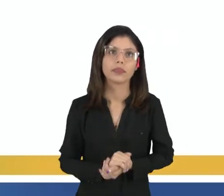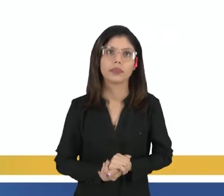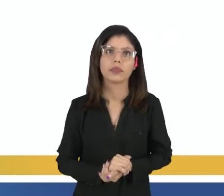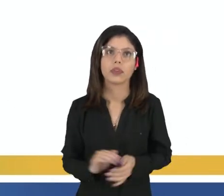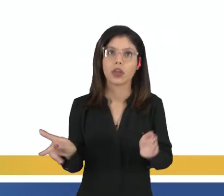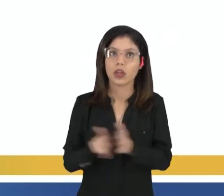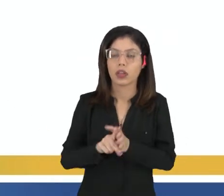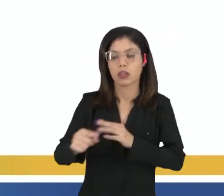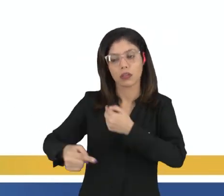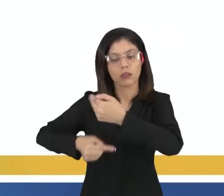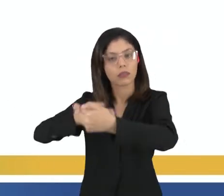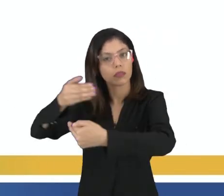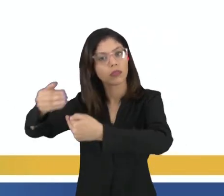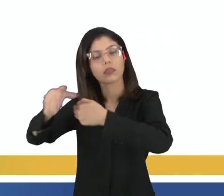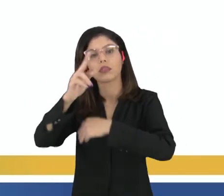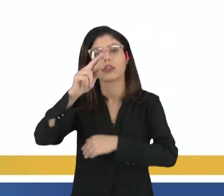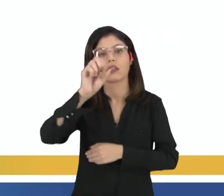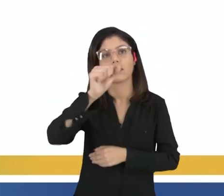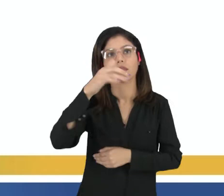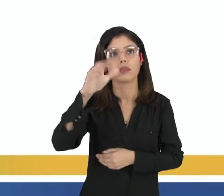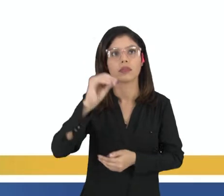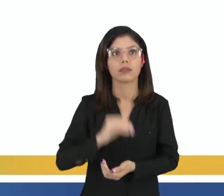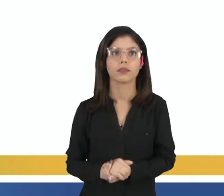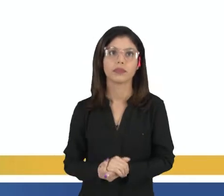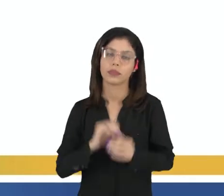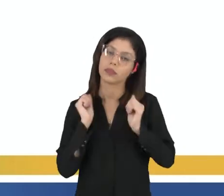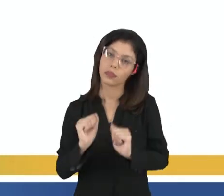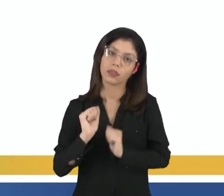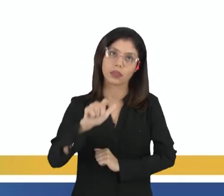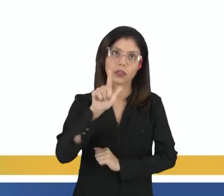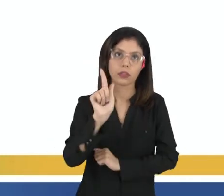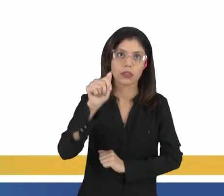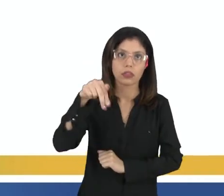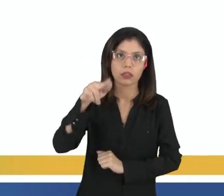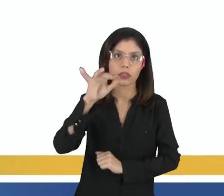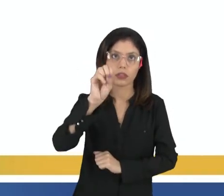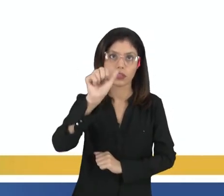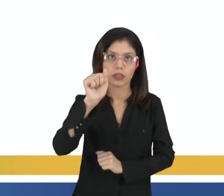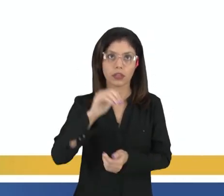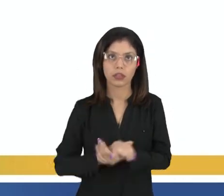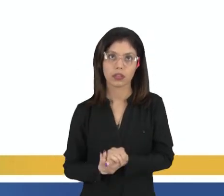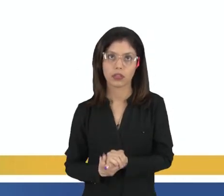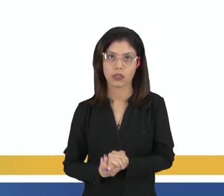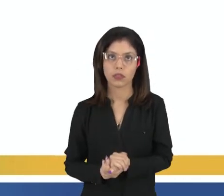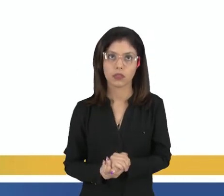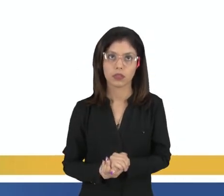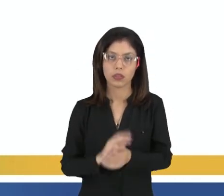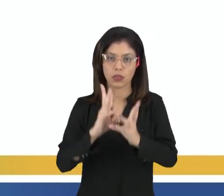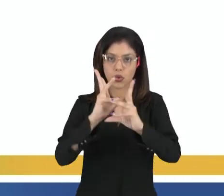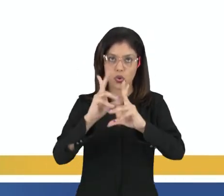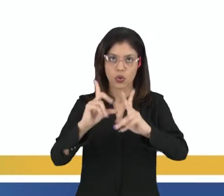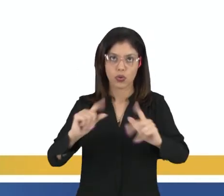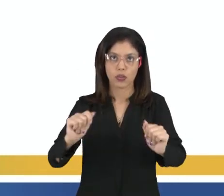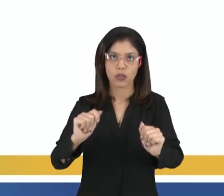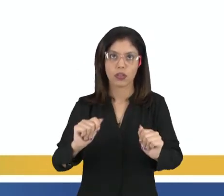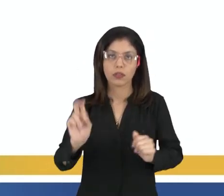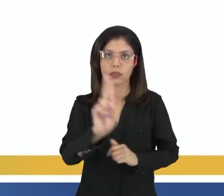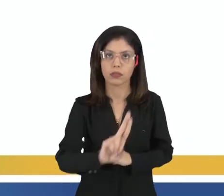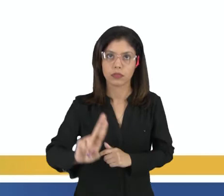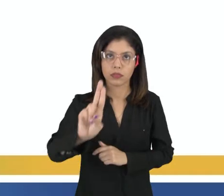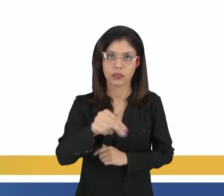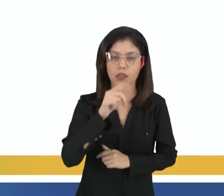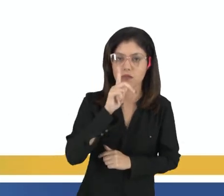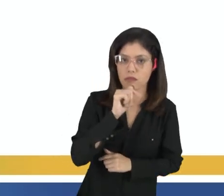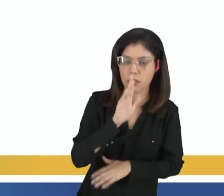seja, pelo processo da fusão. E ela pode ser aquosa, é o solvente